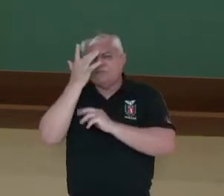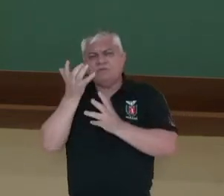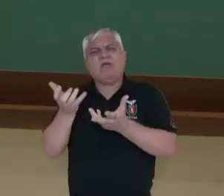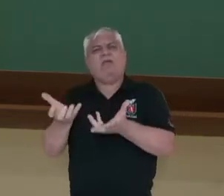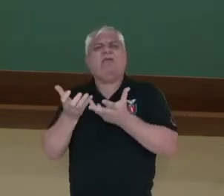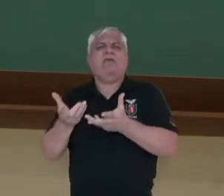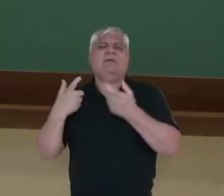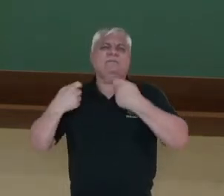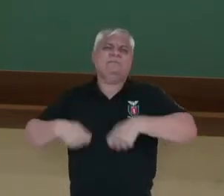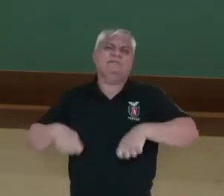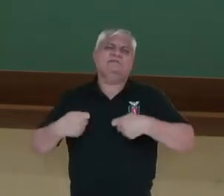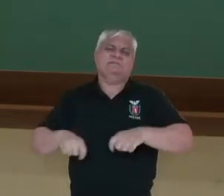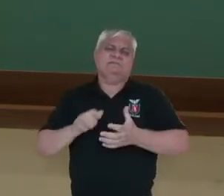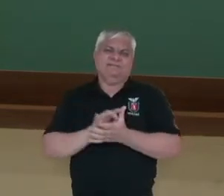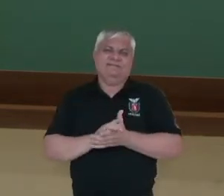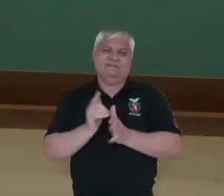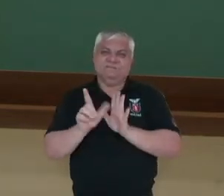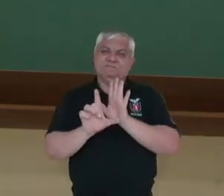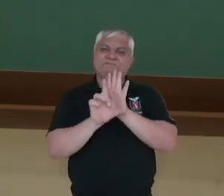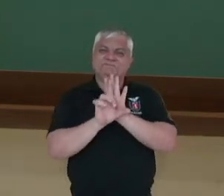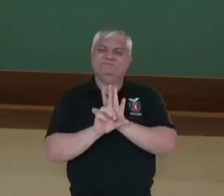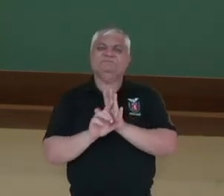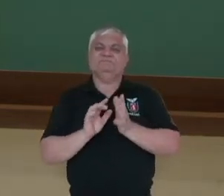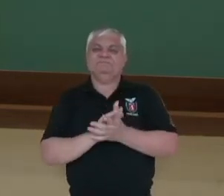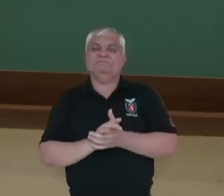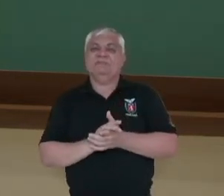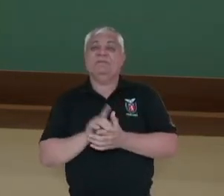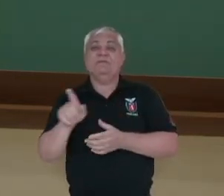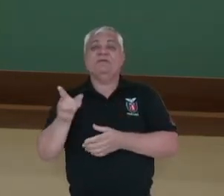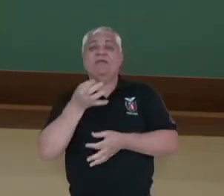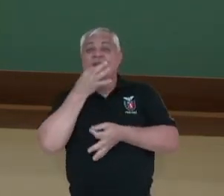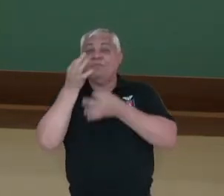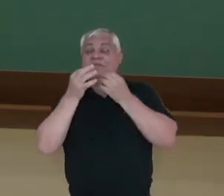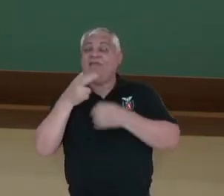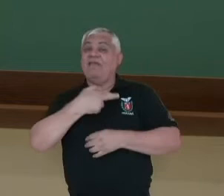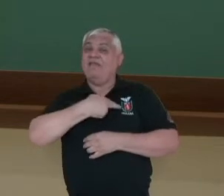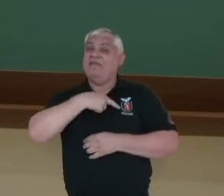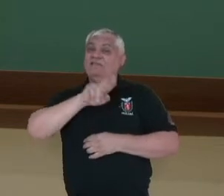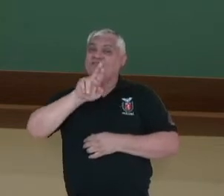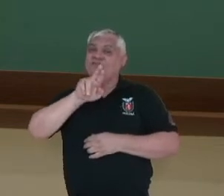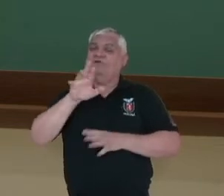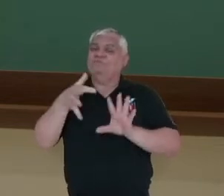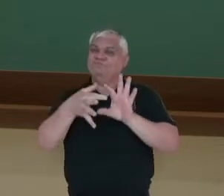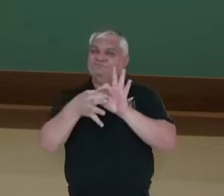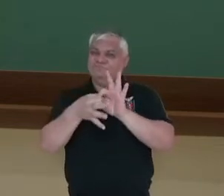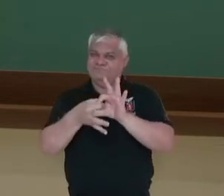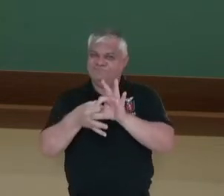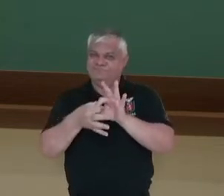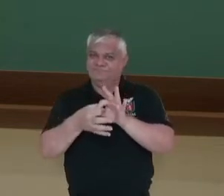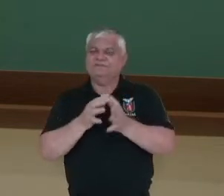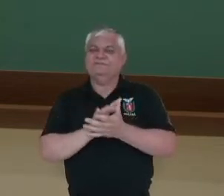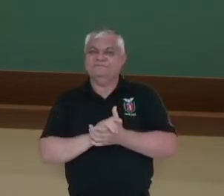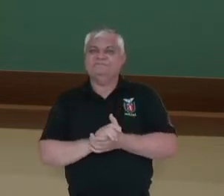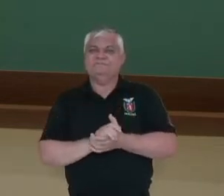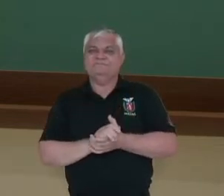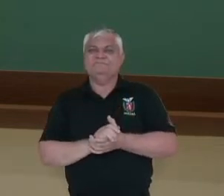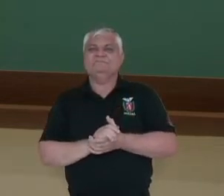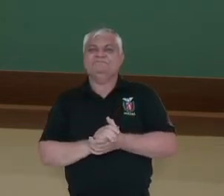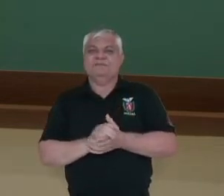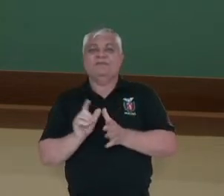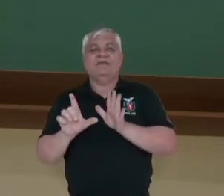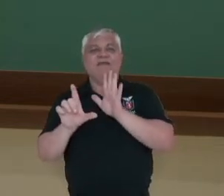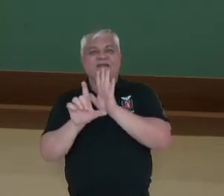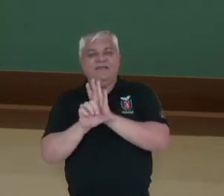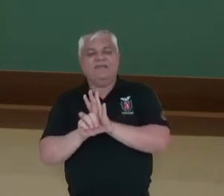necessária, racional, fundamentada no argumento religioso, no argumento, então, para além